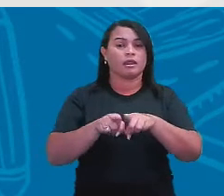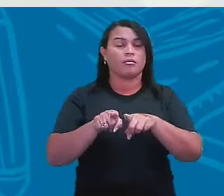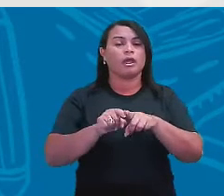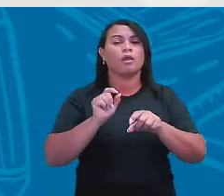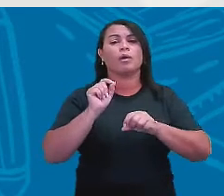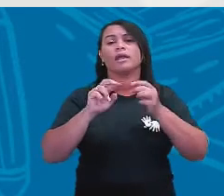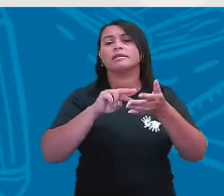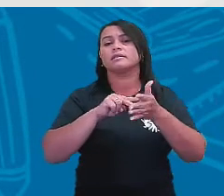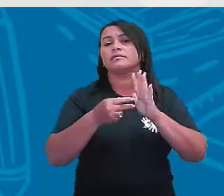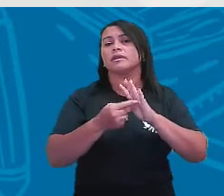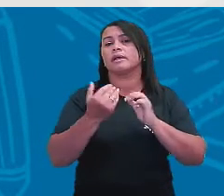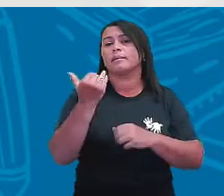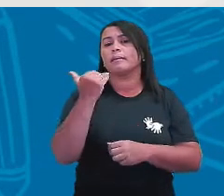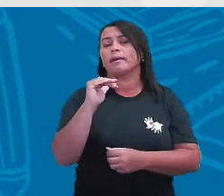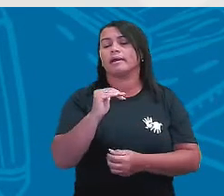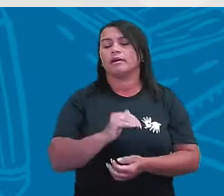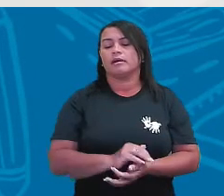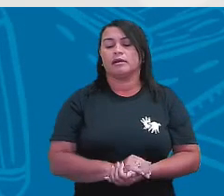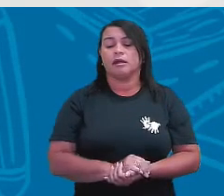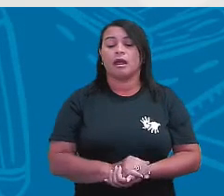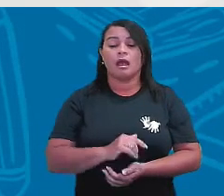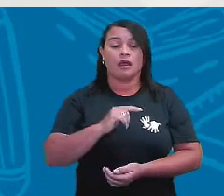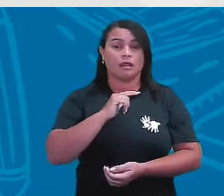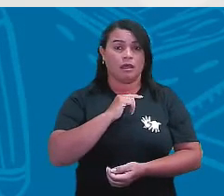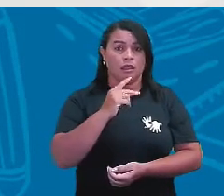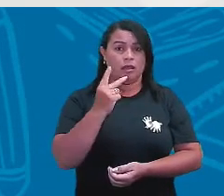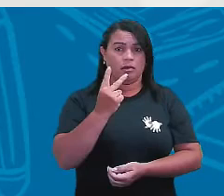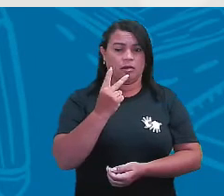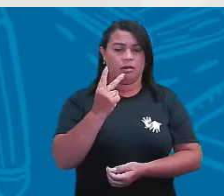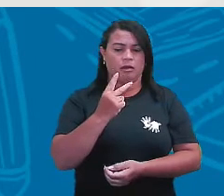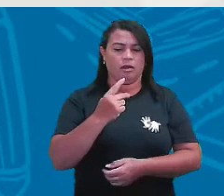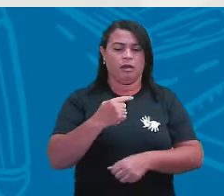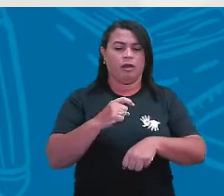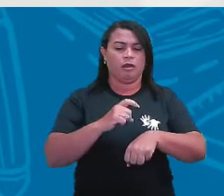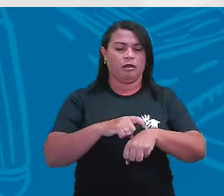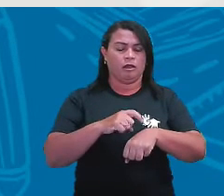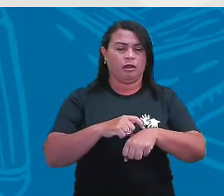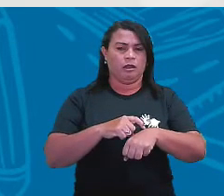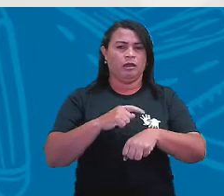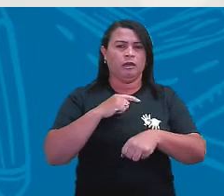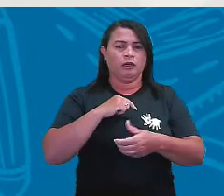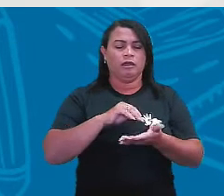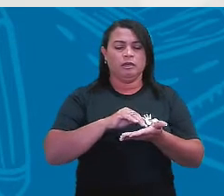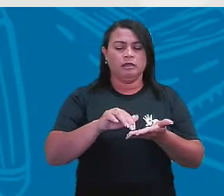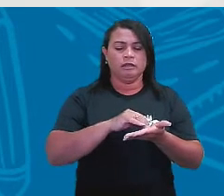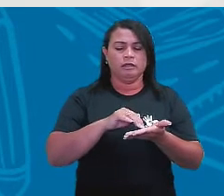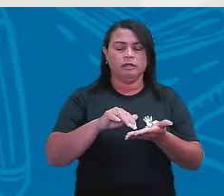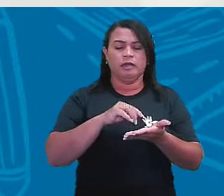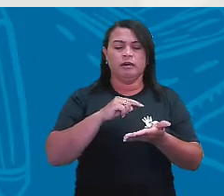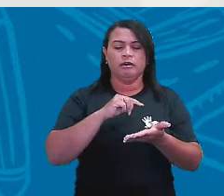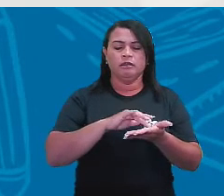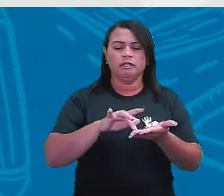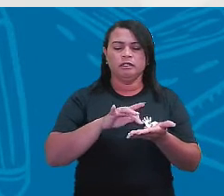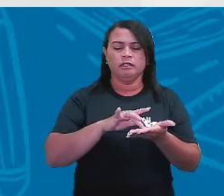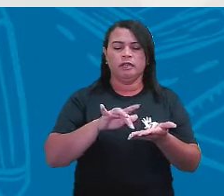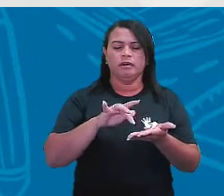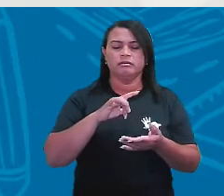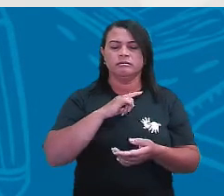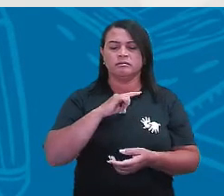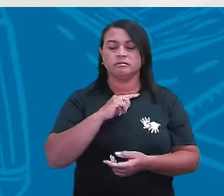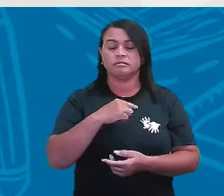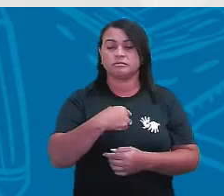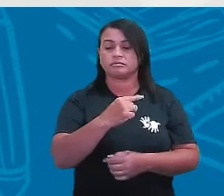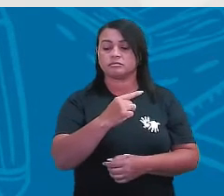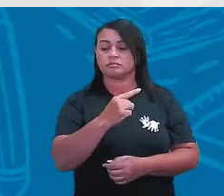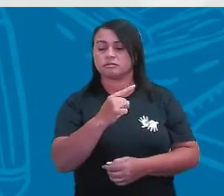meia hora, tá bom? Nós temos 2 relógios aí, ó. Um digital e um outro de ponteiro, tá?